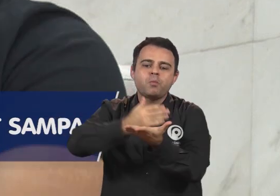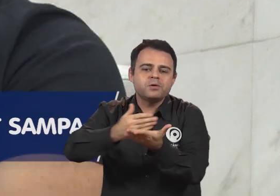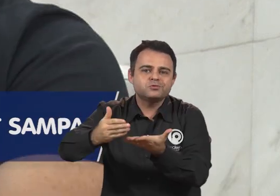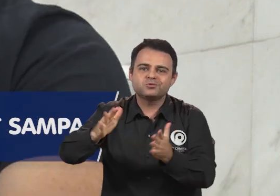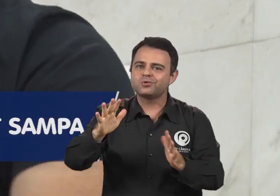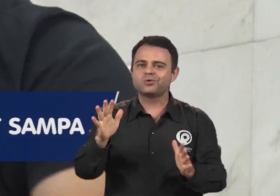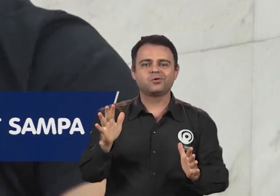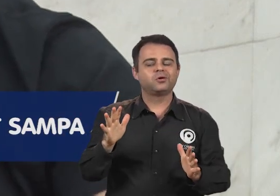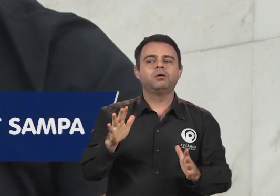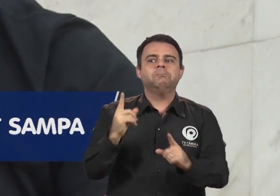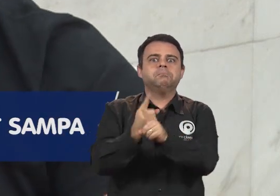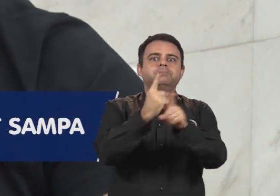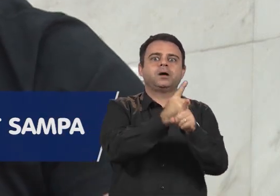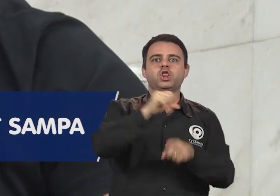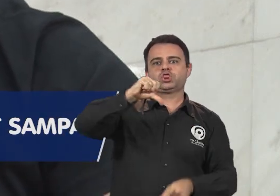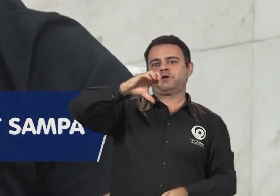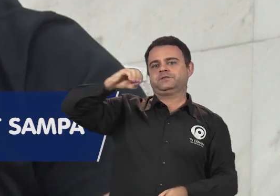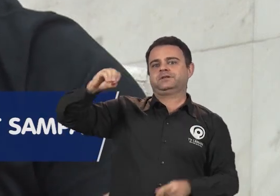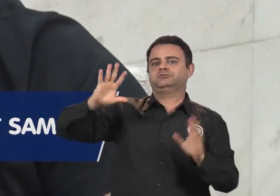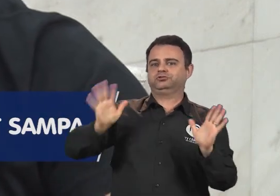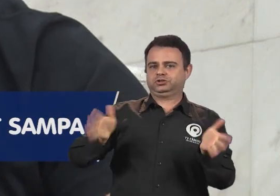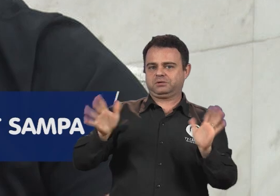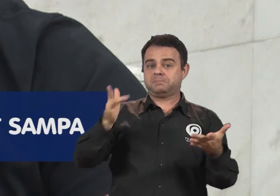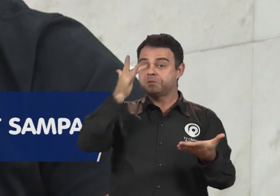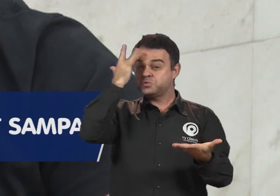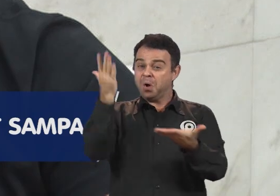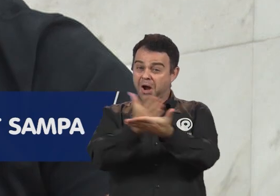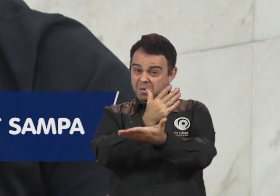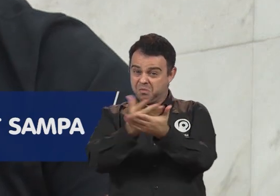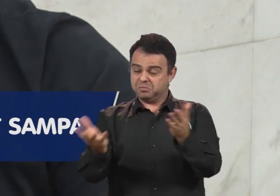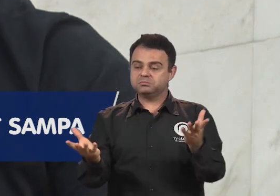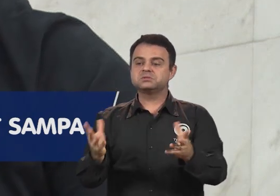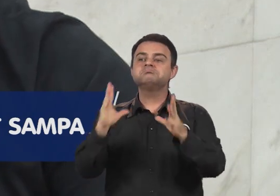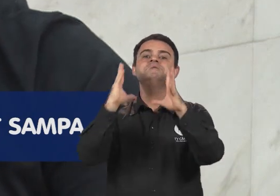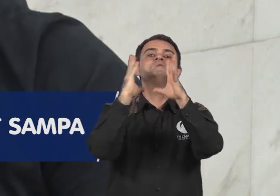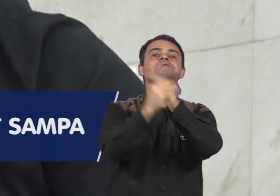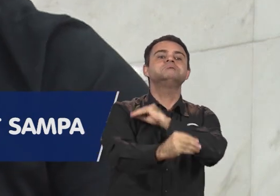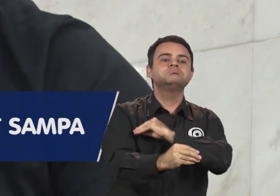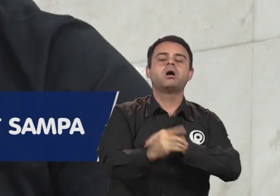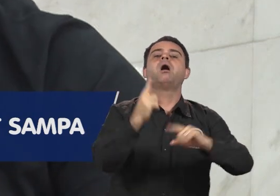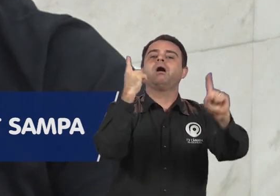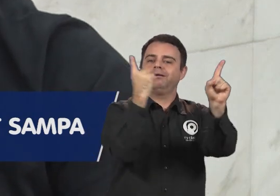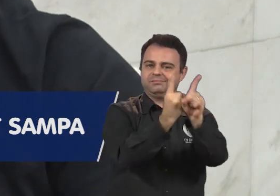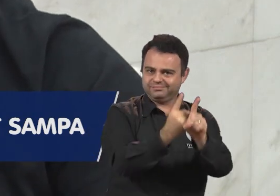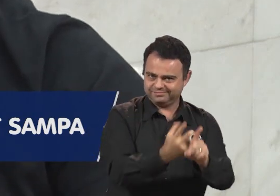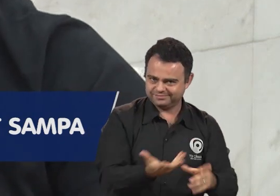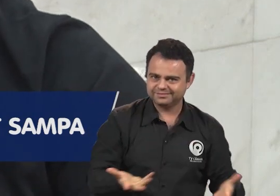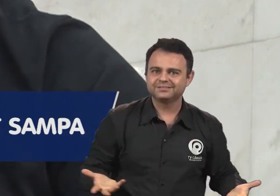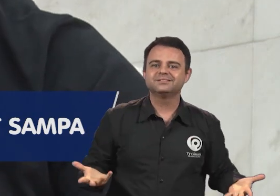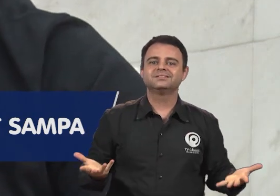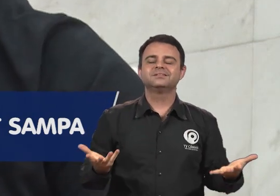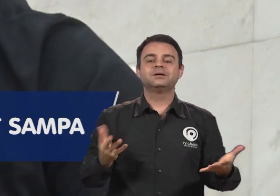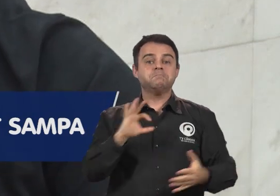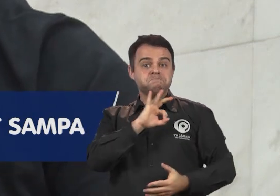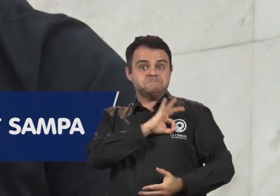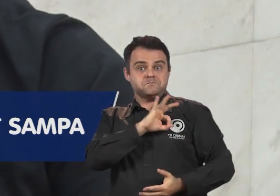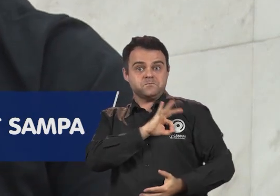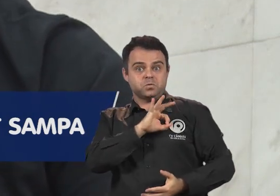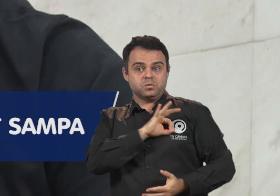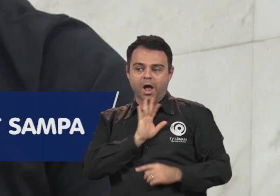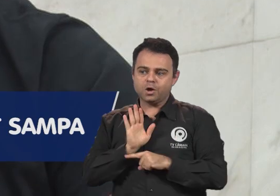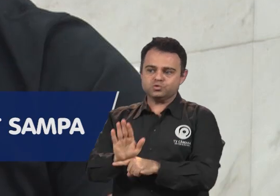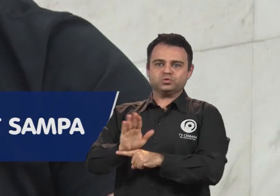Além das apreensões, pessoas que estavam desaparecidas foram encontradas, a assertividade da abordagem policial, no caso lá